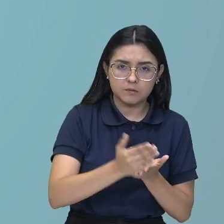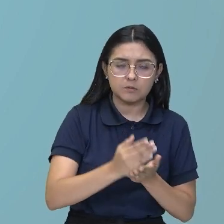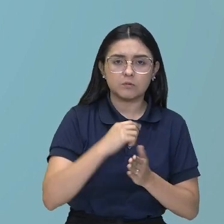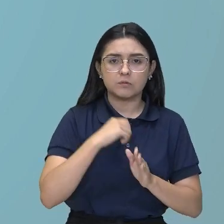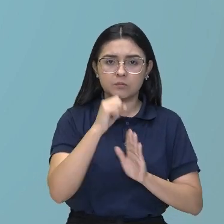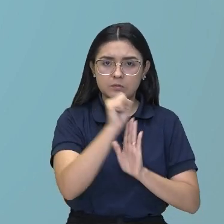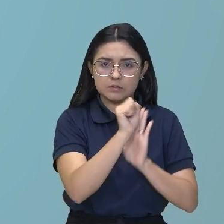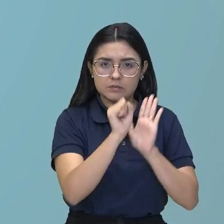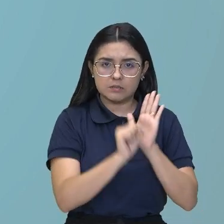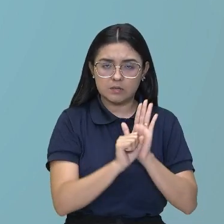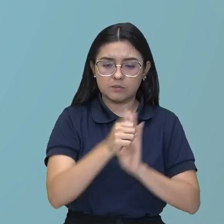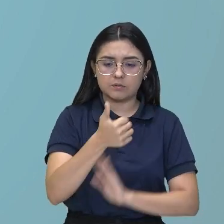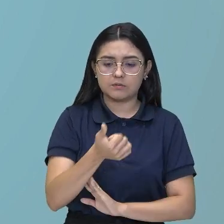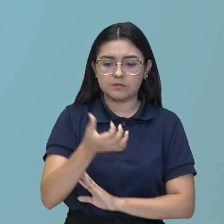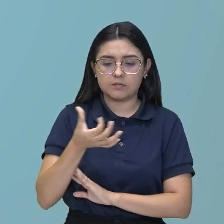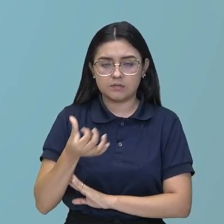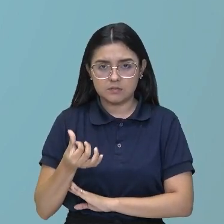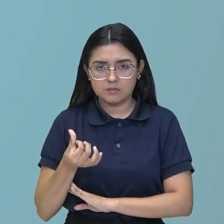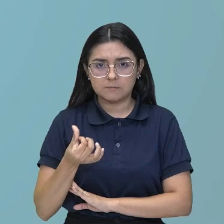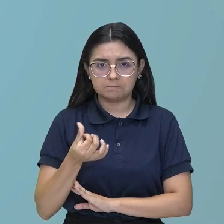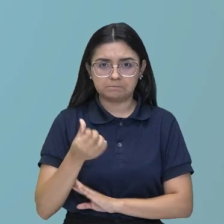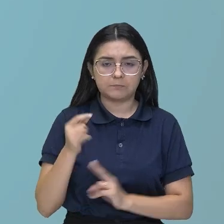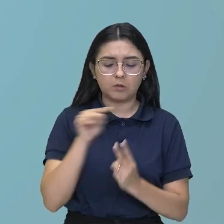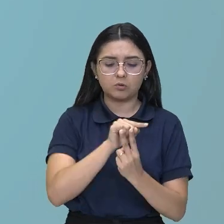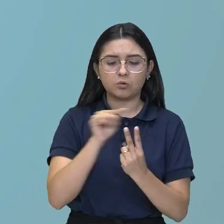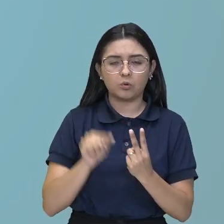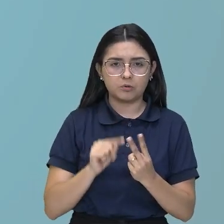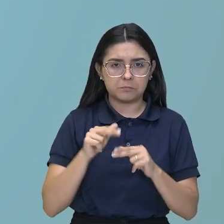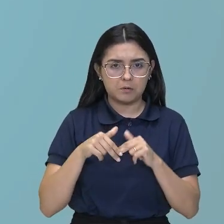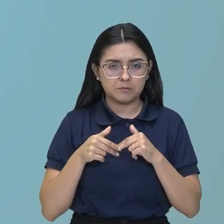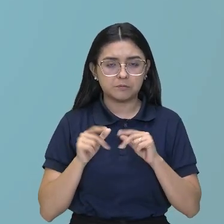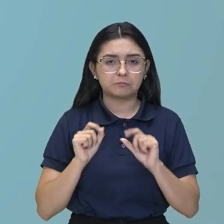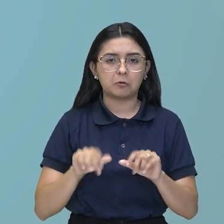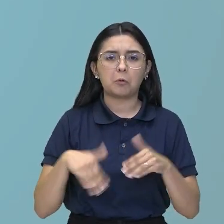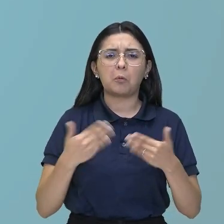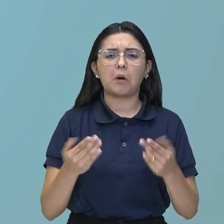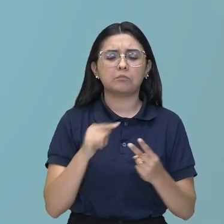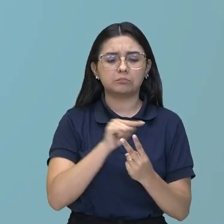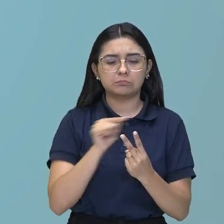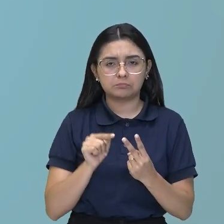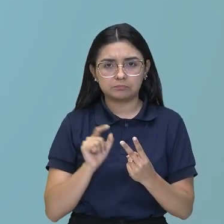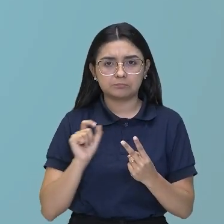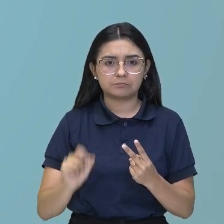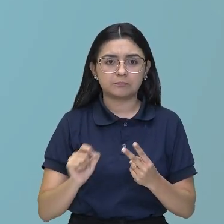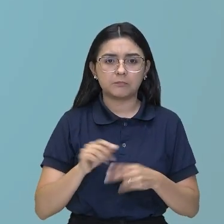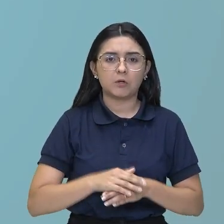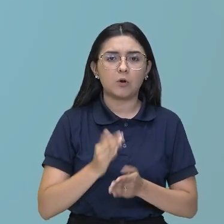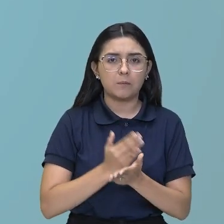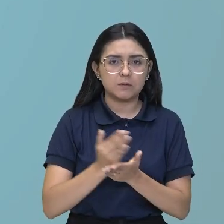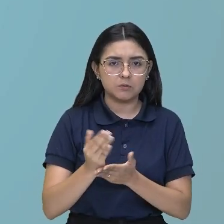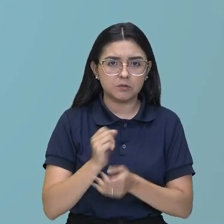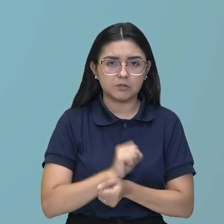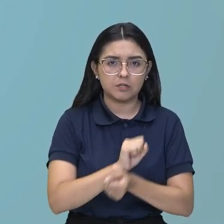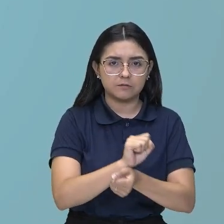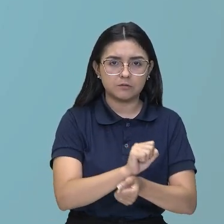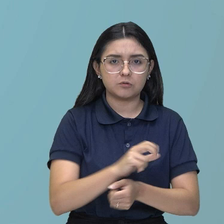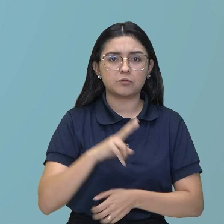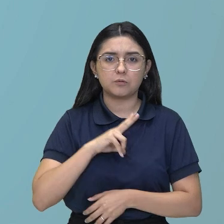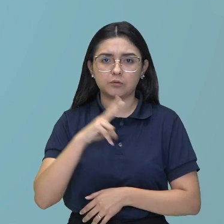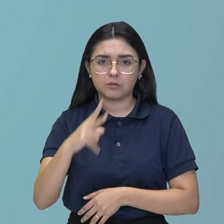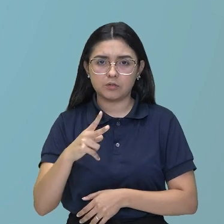século XVI por dois motivos. Então, quais são os motivos que levaram, né, aos